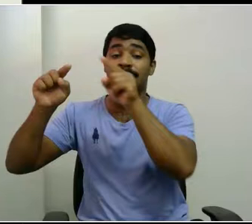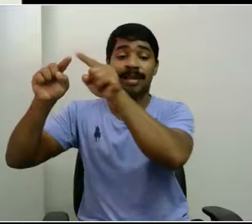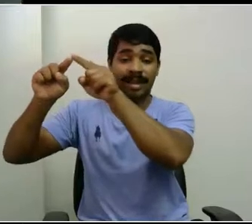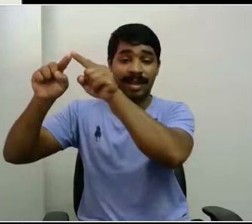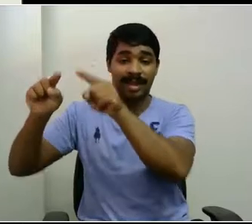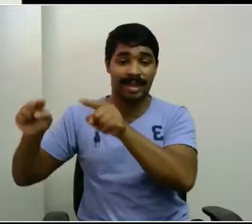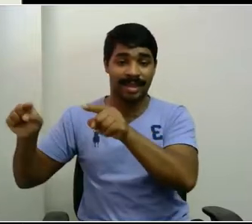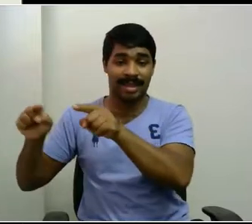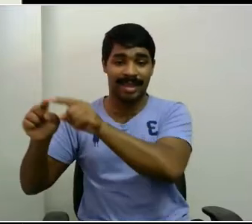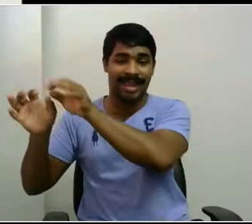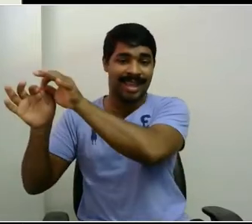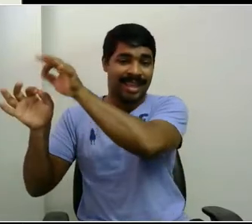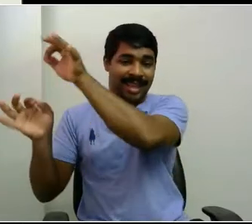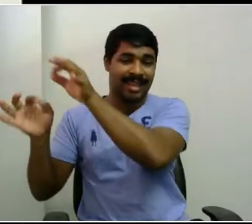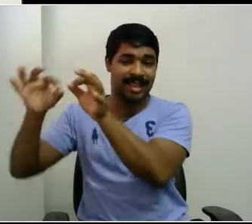Bom, vamos lá.